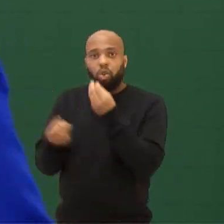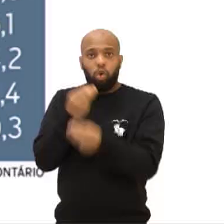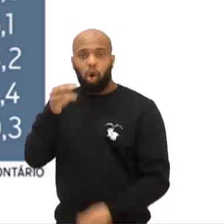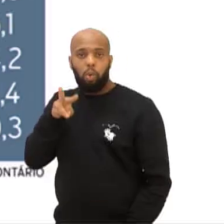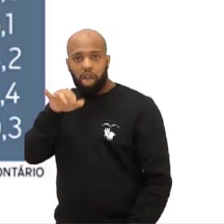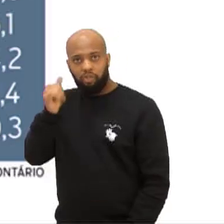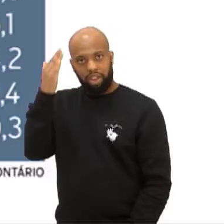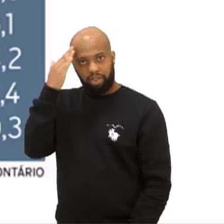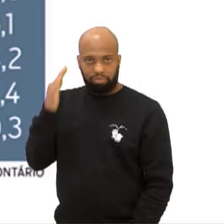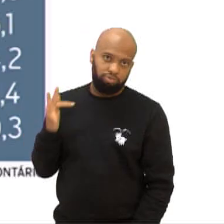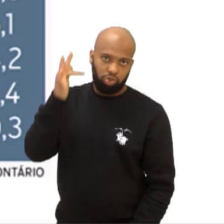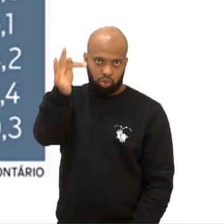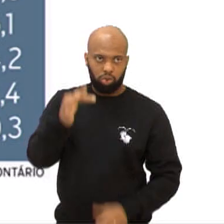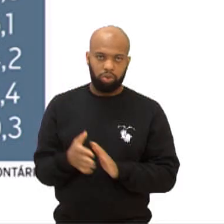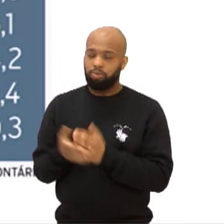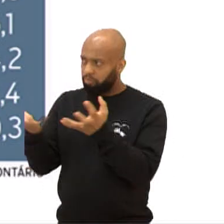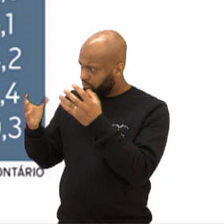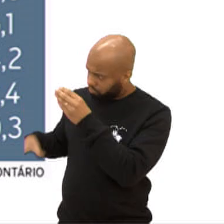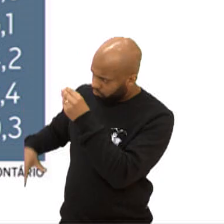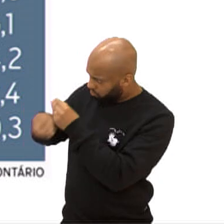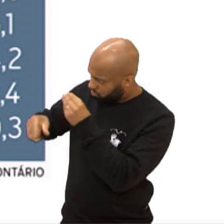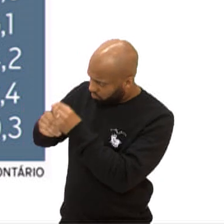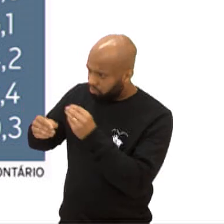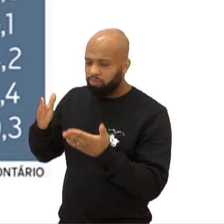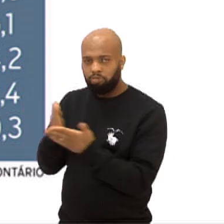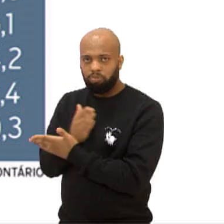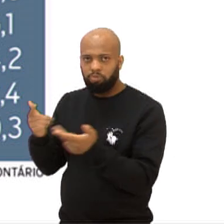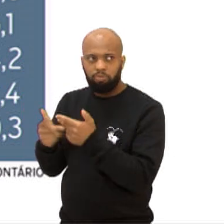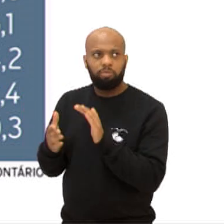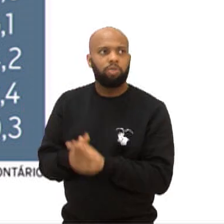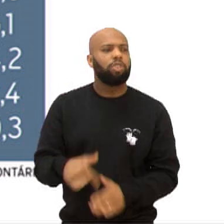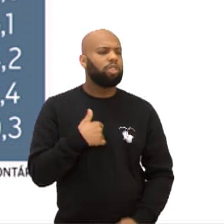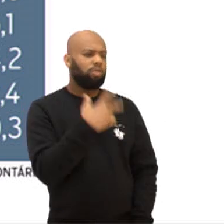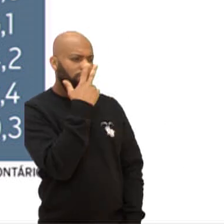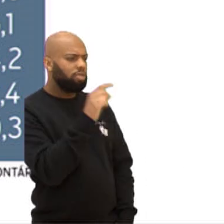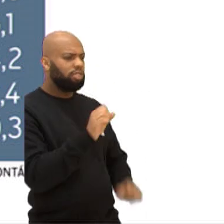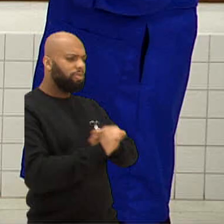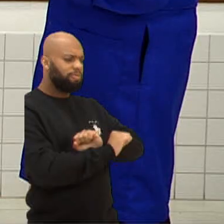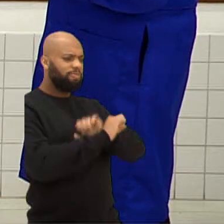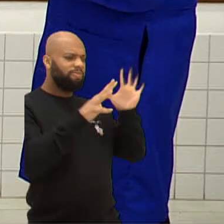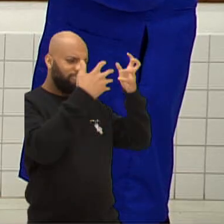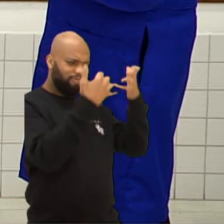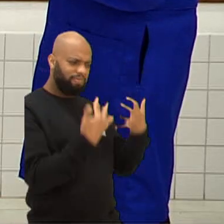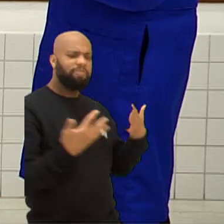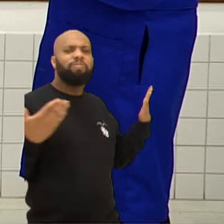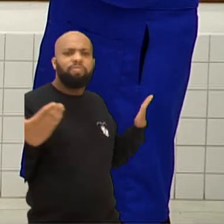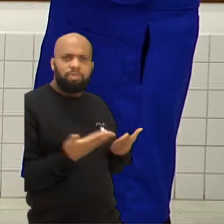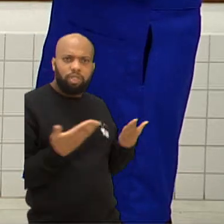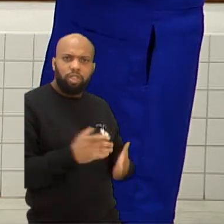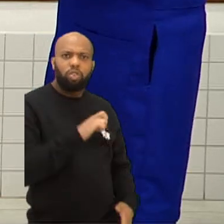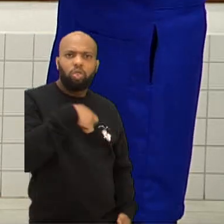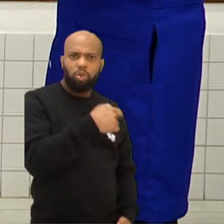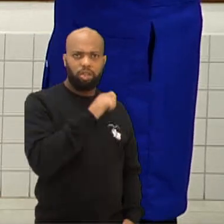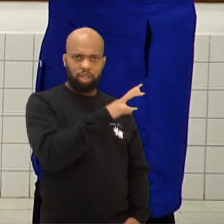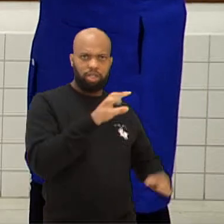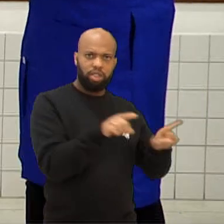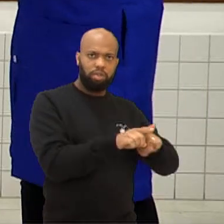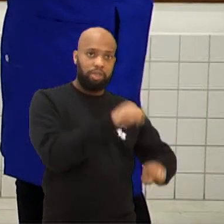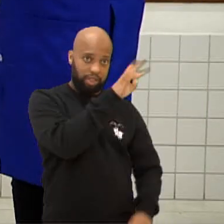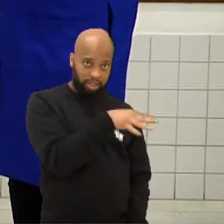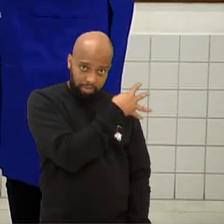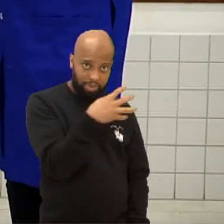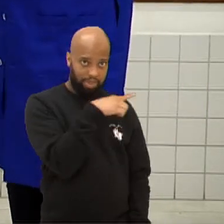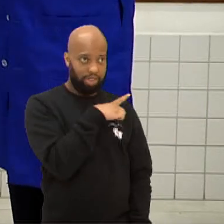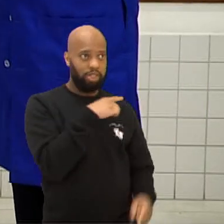vai evoluir. Quer complementar mais uma coisinha, professora? Não, acho que você explanou bem essa